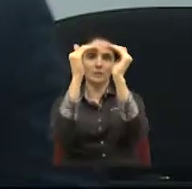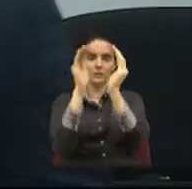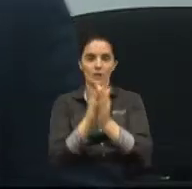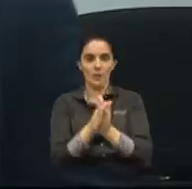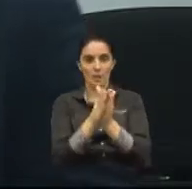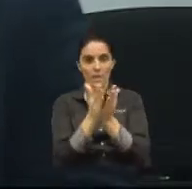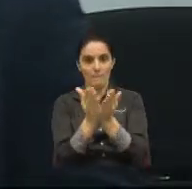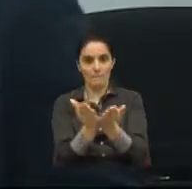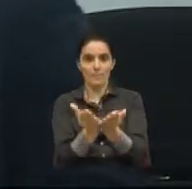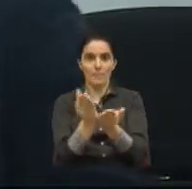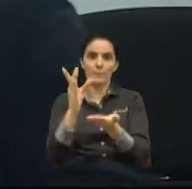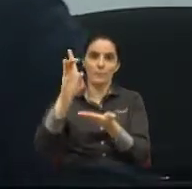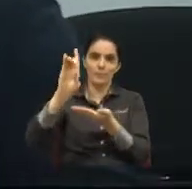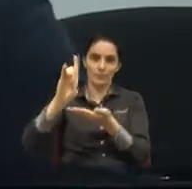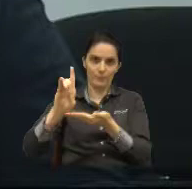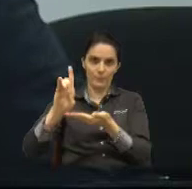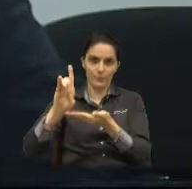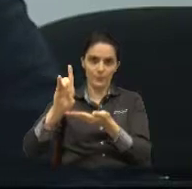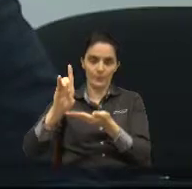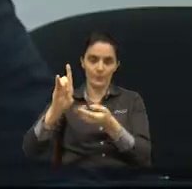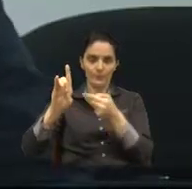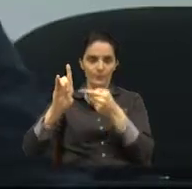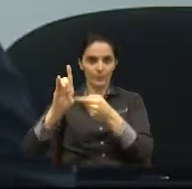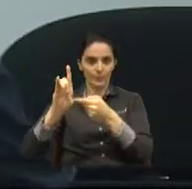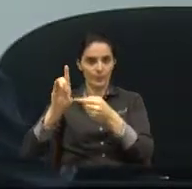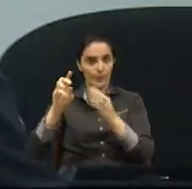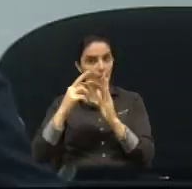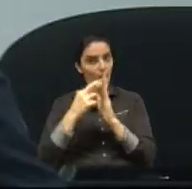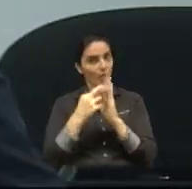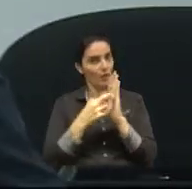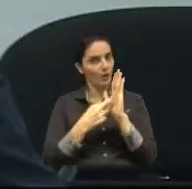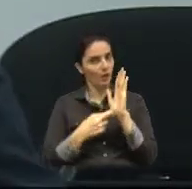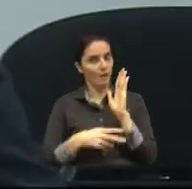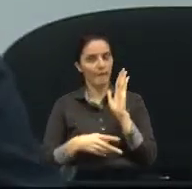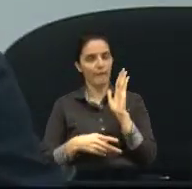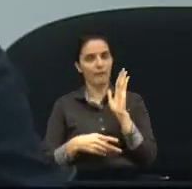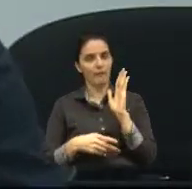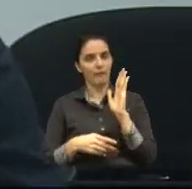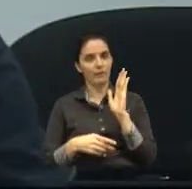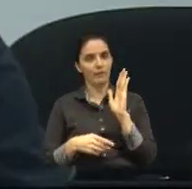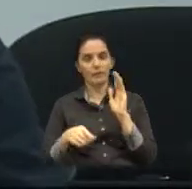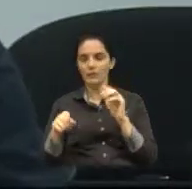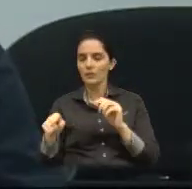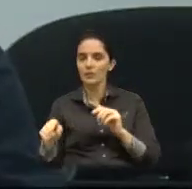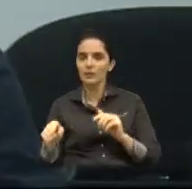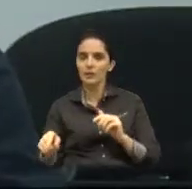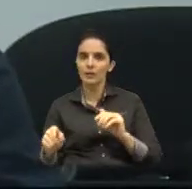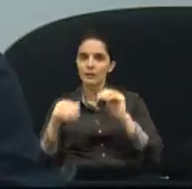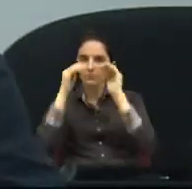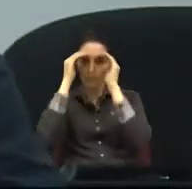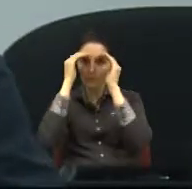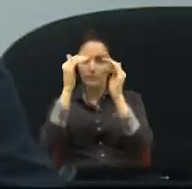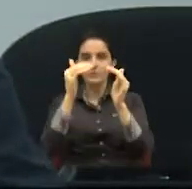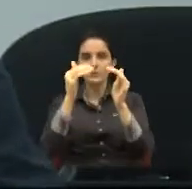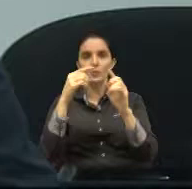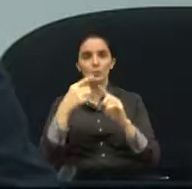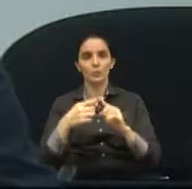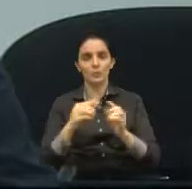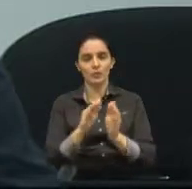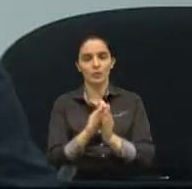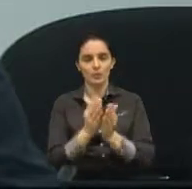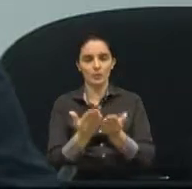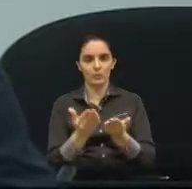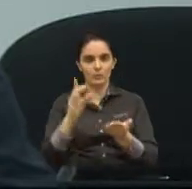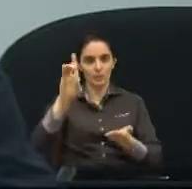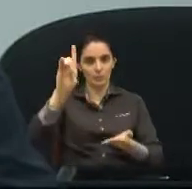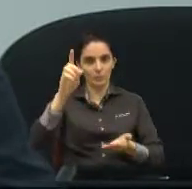de conduta e fé, e submisso às suas ovelhas. Até porque a Bíblia Sagrada diz que o bom